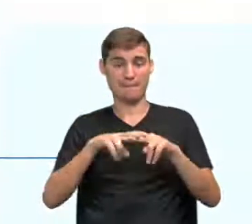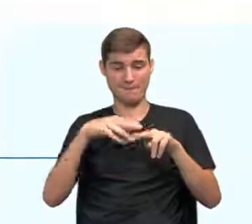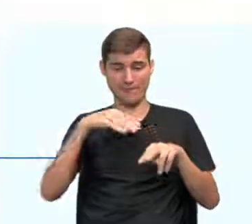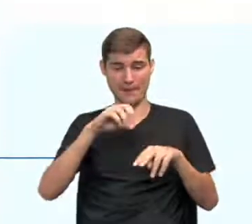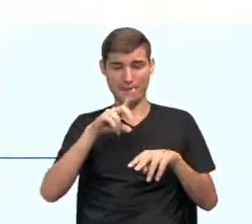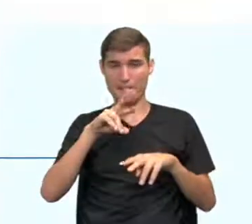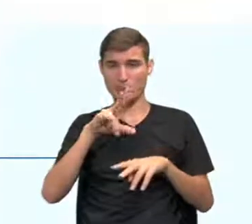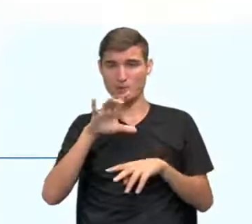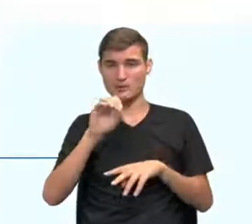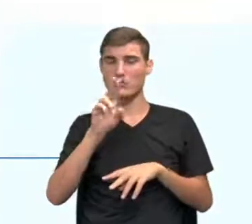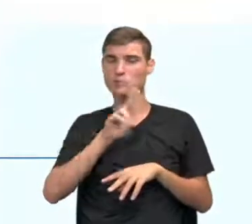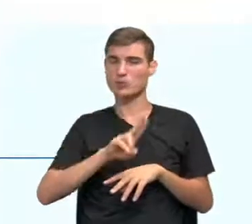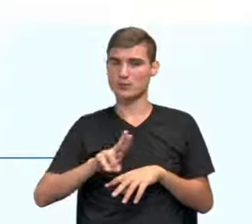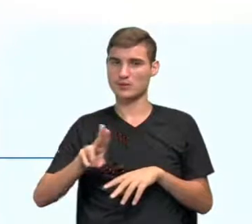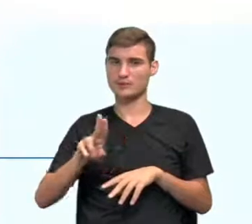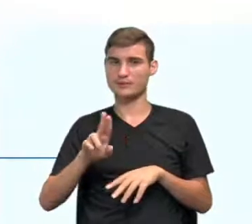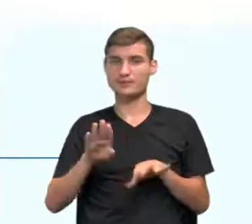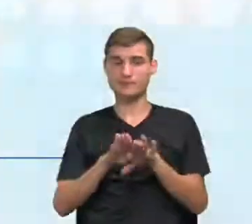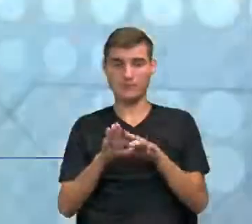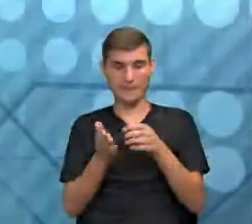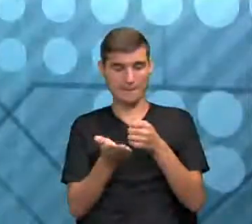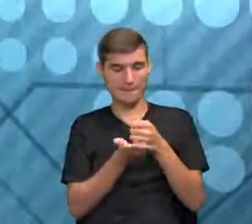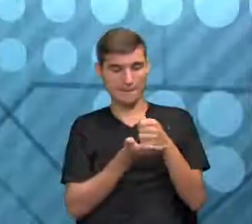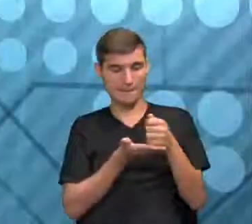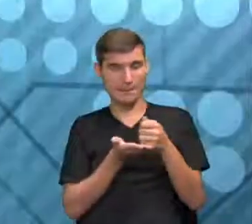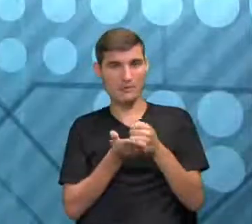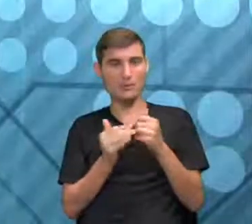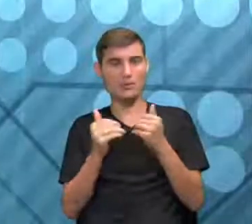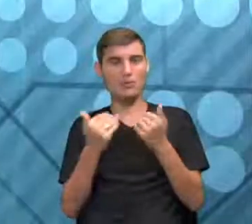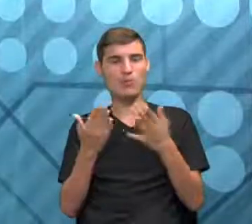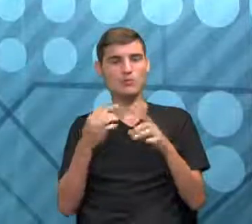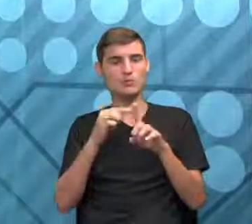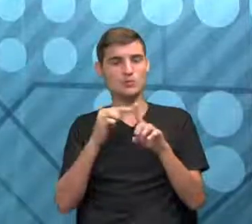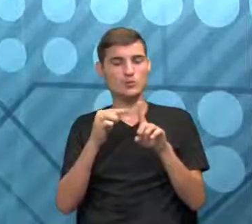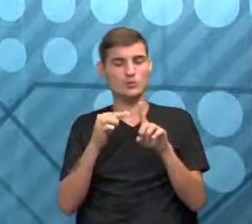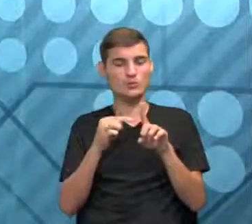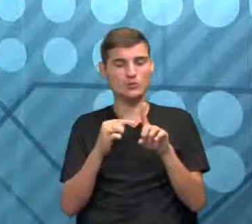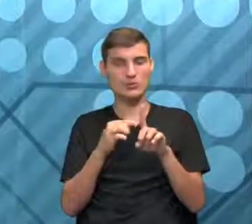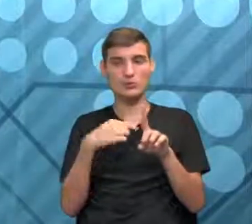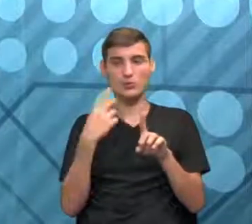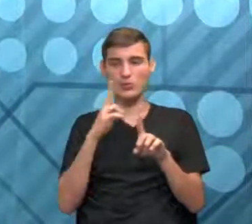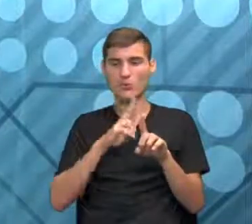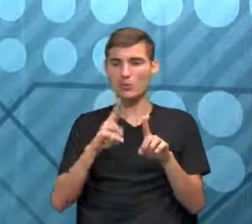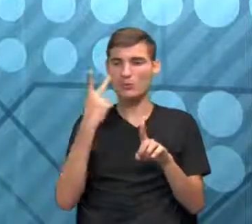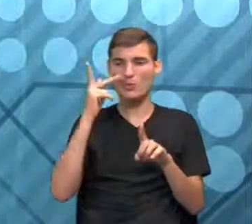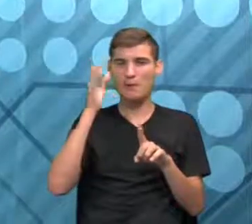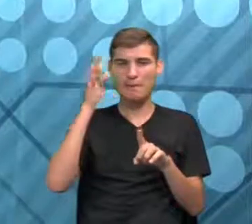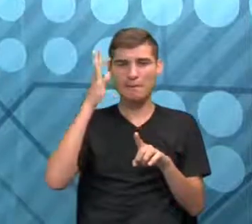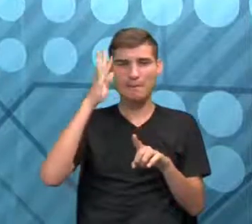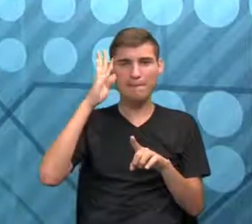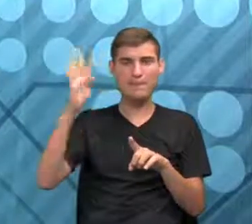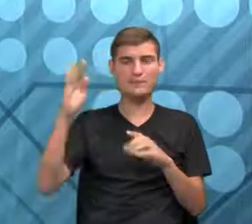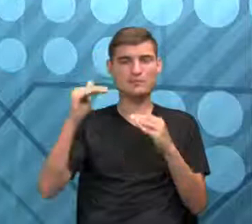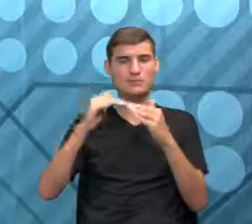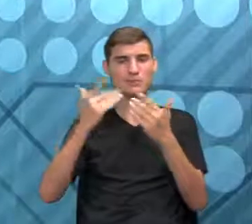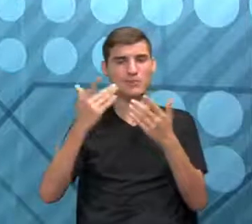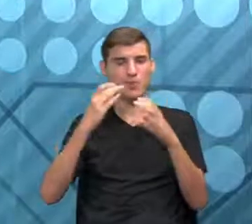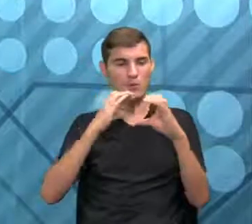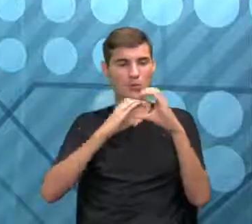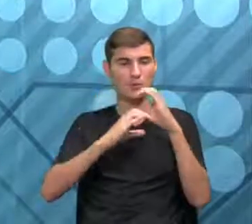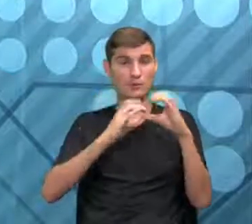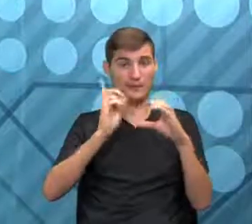modulação serve. E, basicamente, quais são os tipos de sinais que a gente lida nos princípios de telecomunicação?